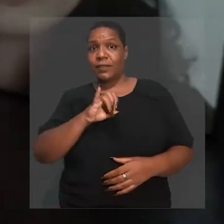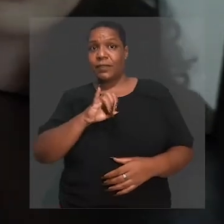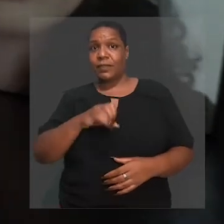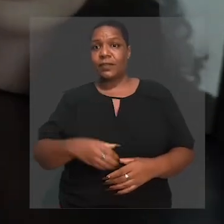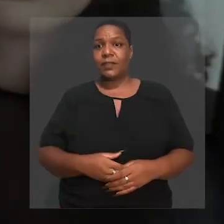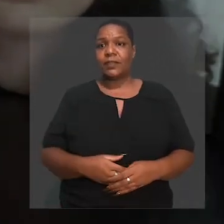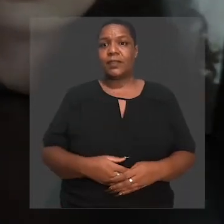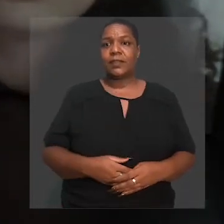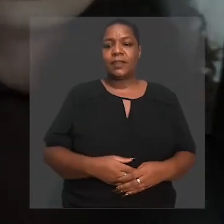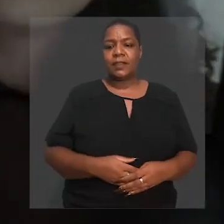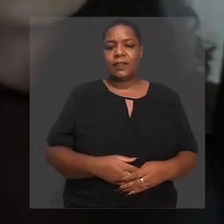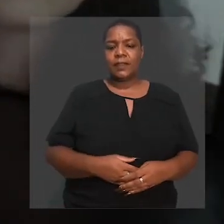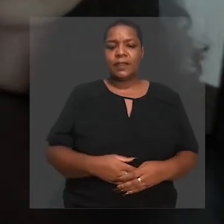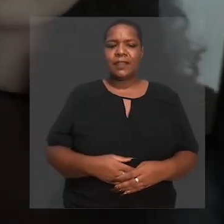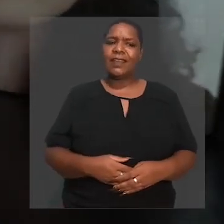Oi?